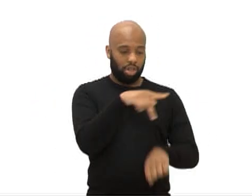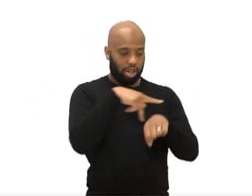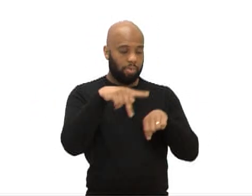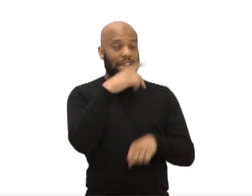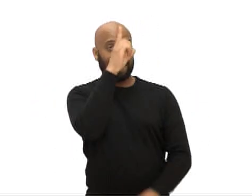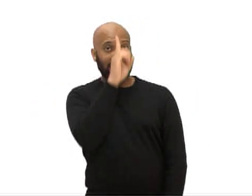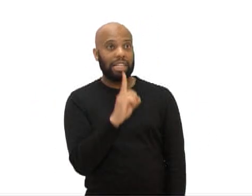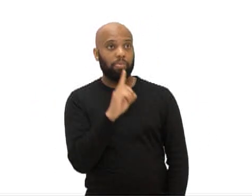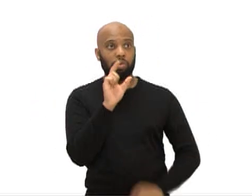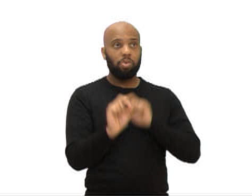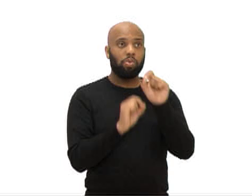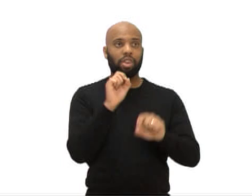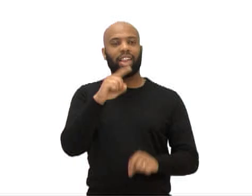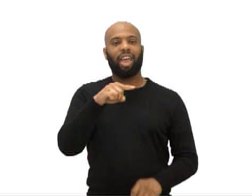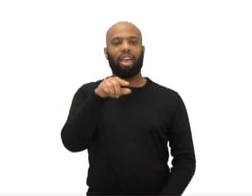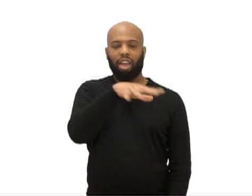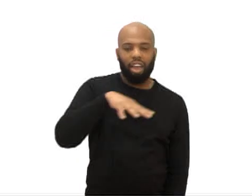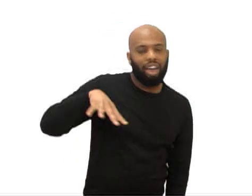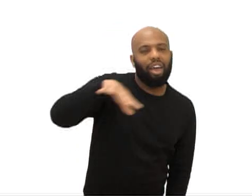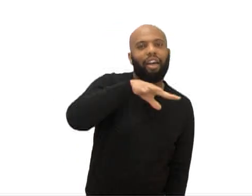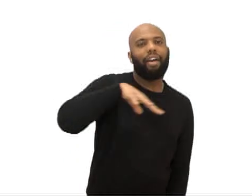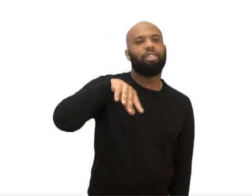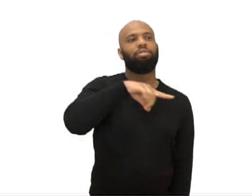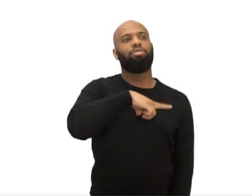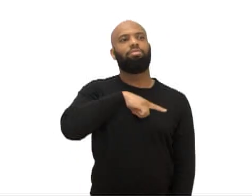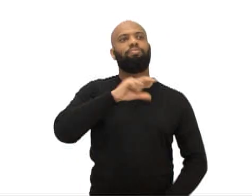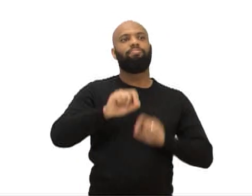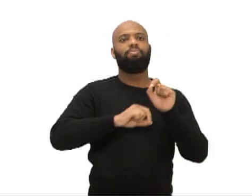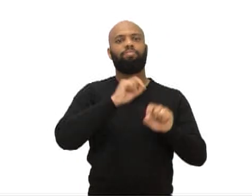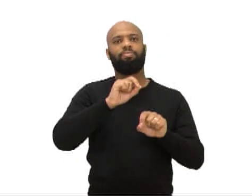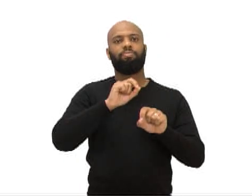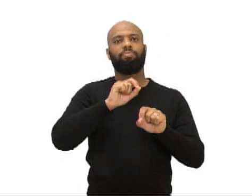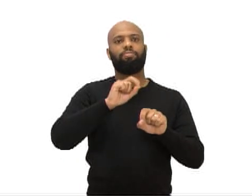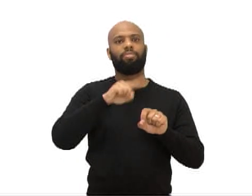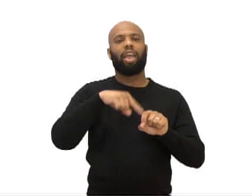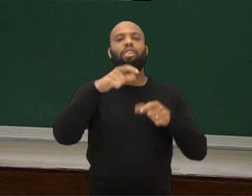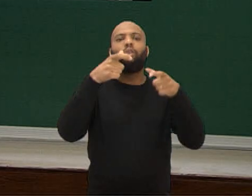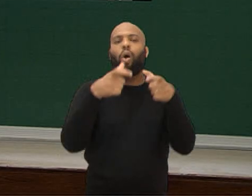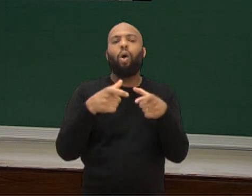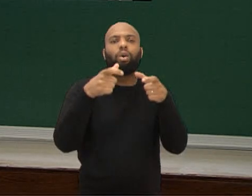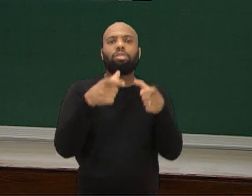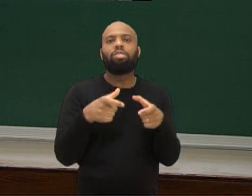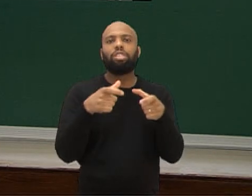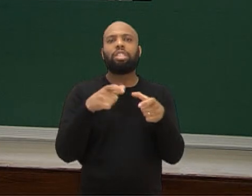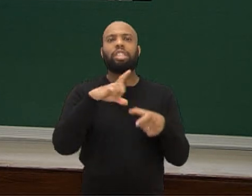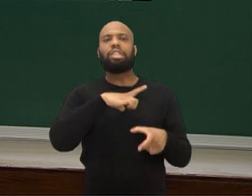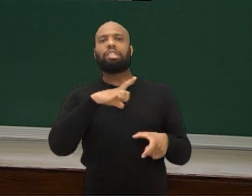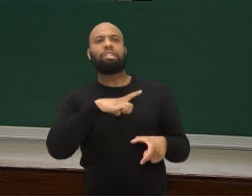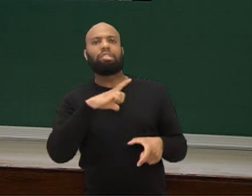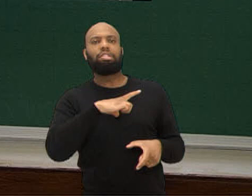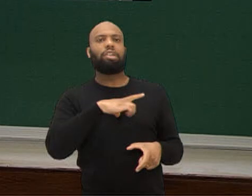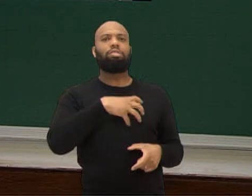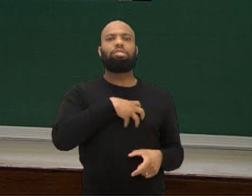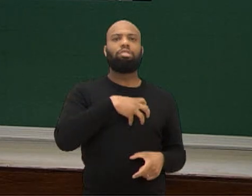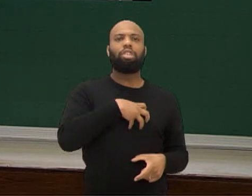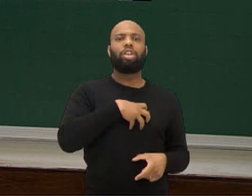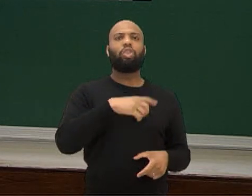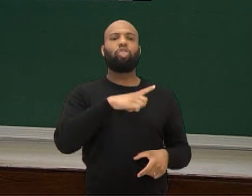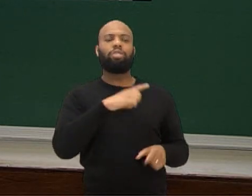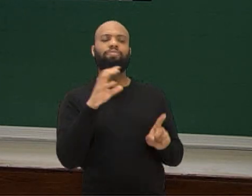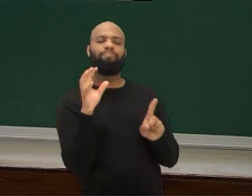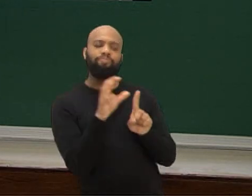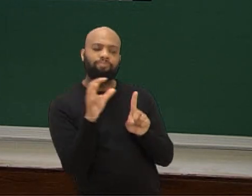são as áreas que eram localizadas e estavam ali, de certa maneira, sofrendo